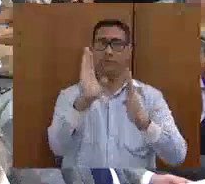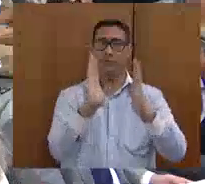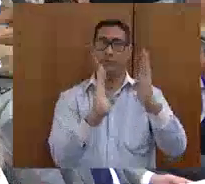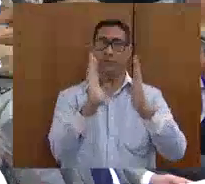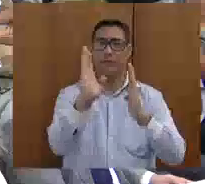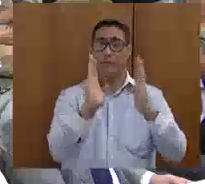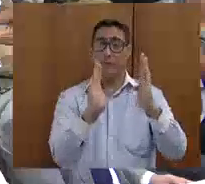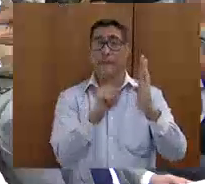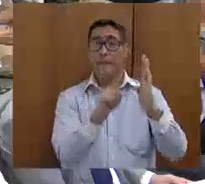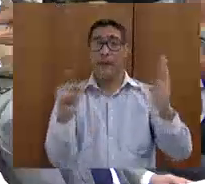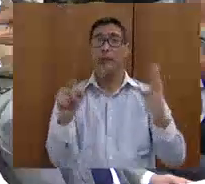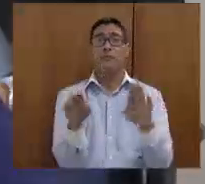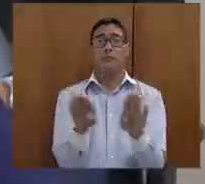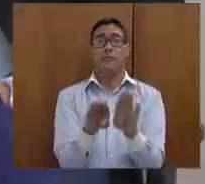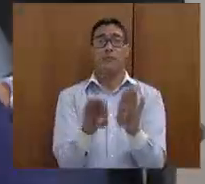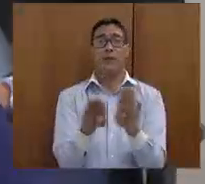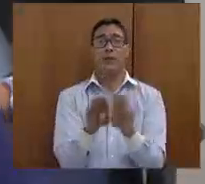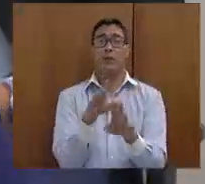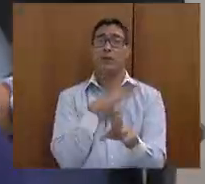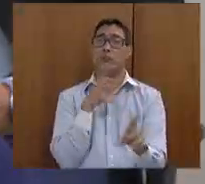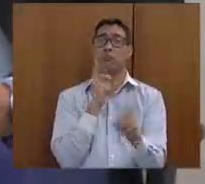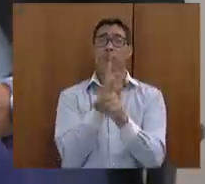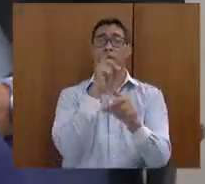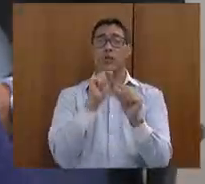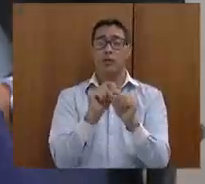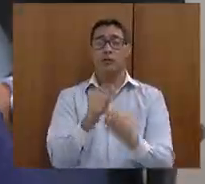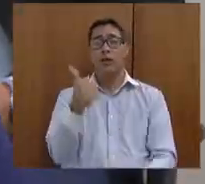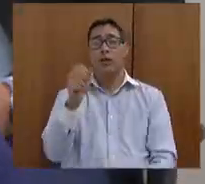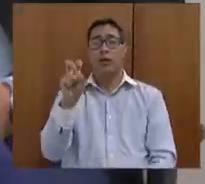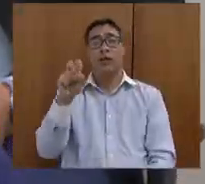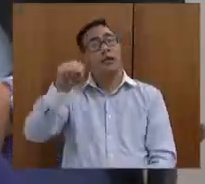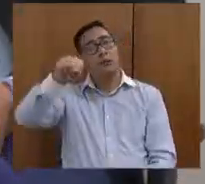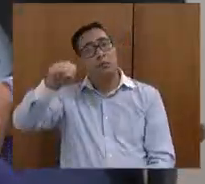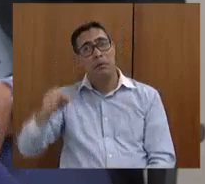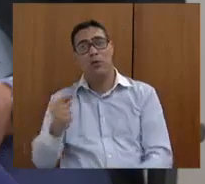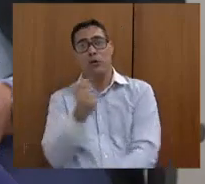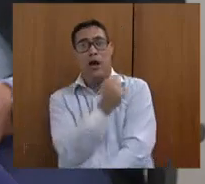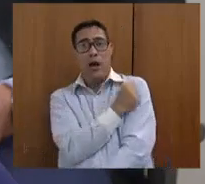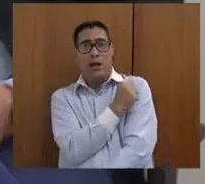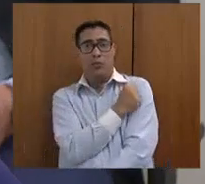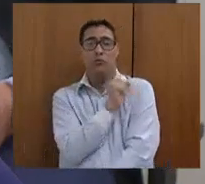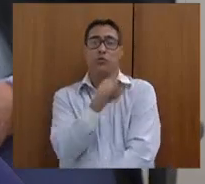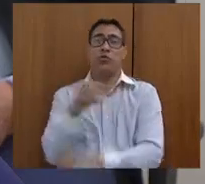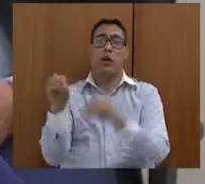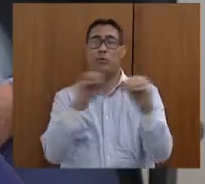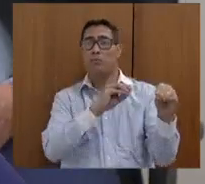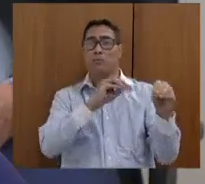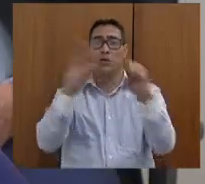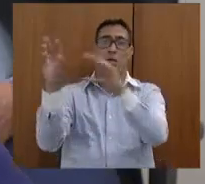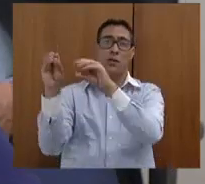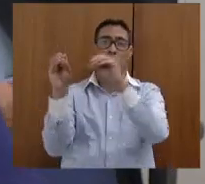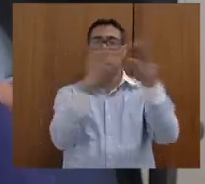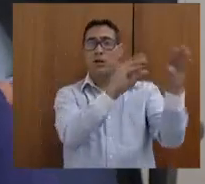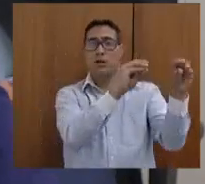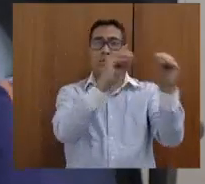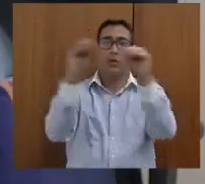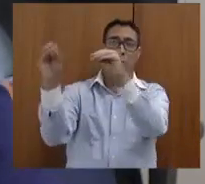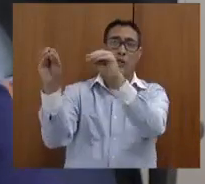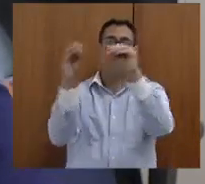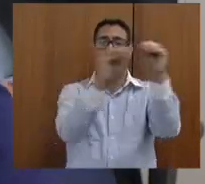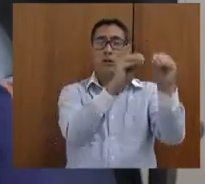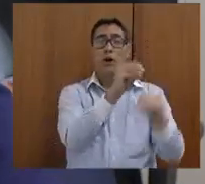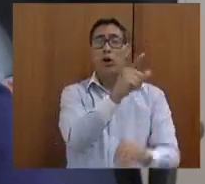E além disso identificamos 15 mil estudantes que foram para outras redes E aí